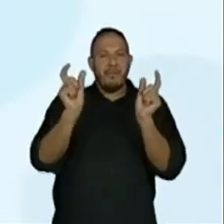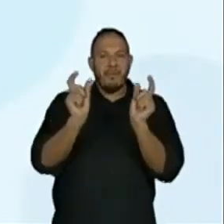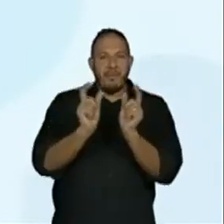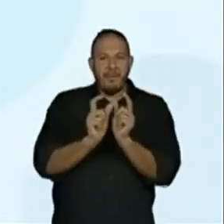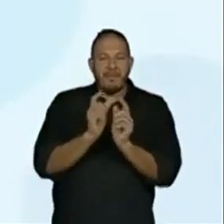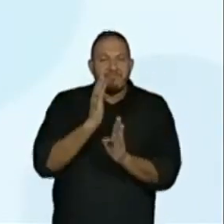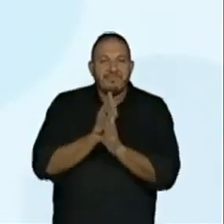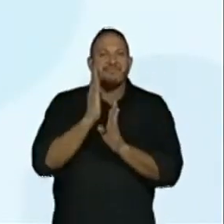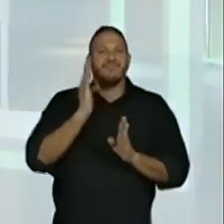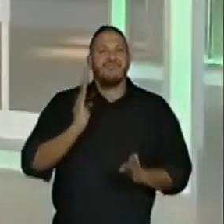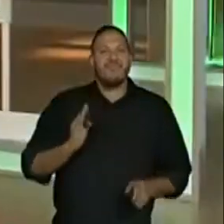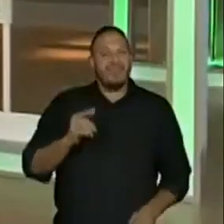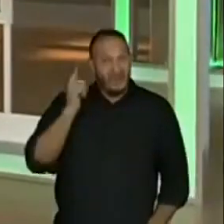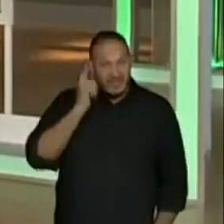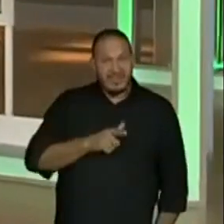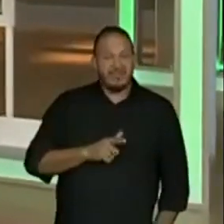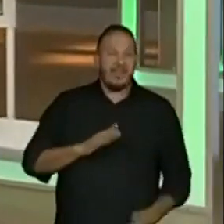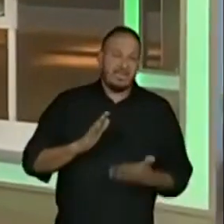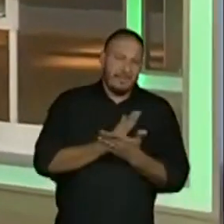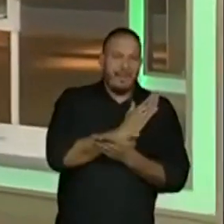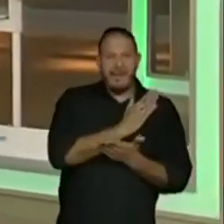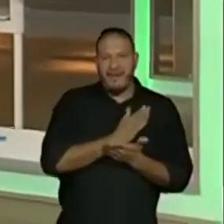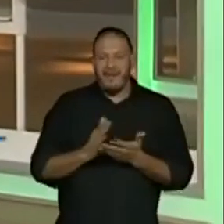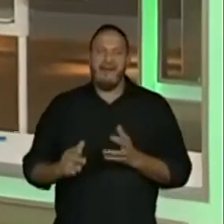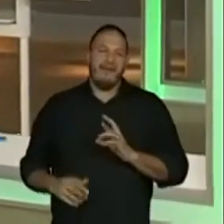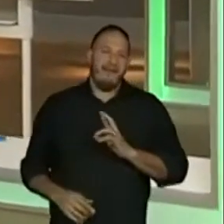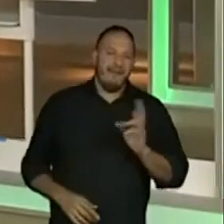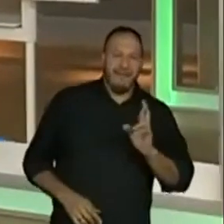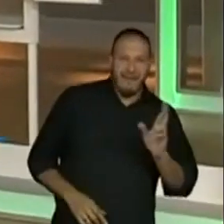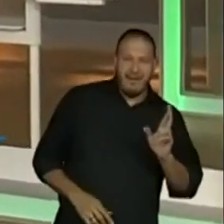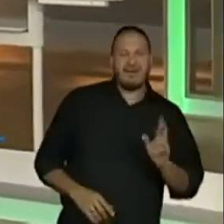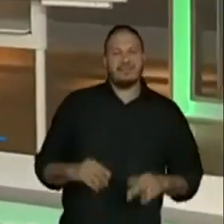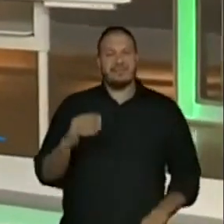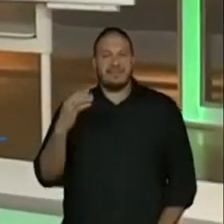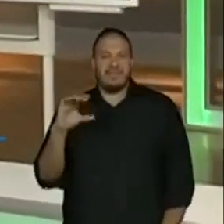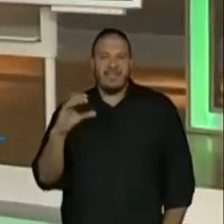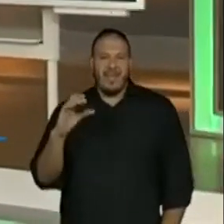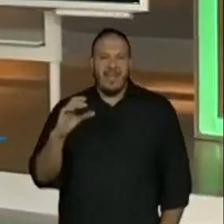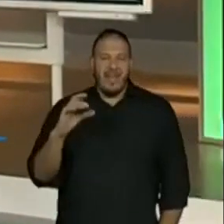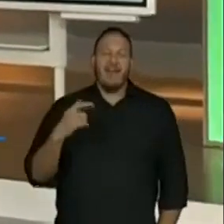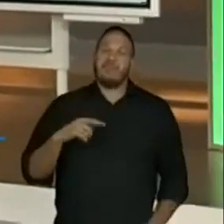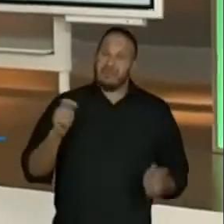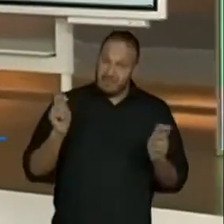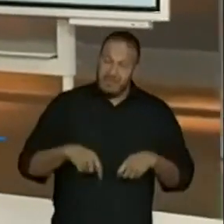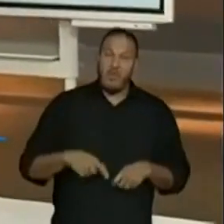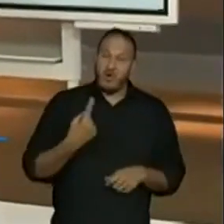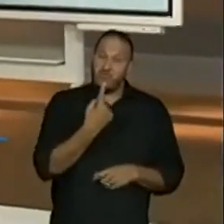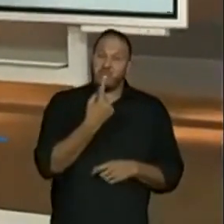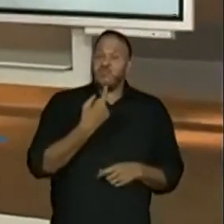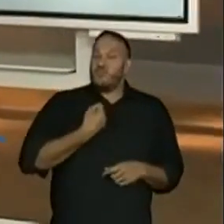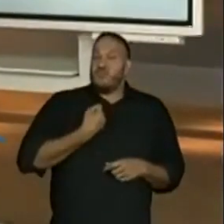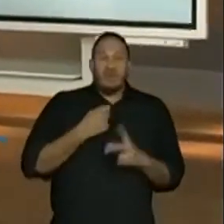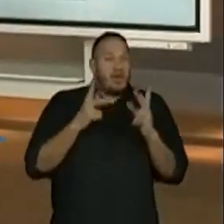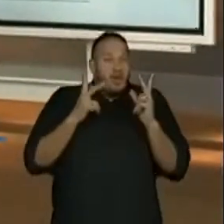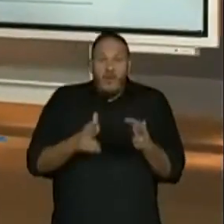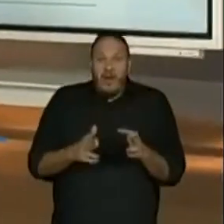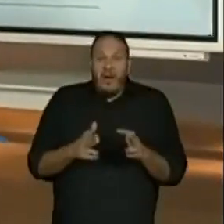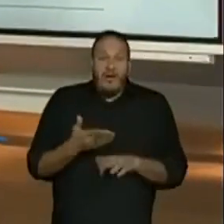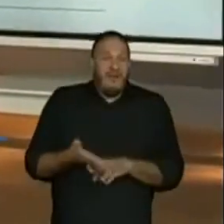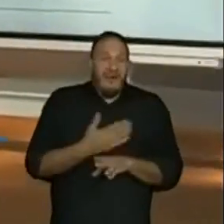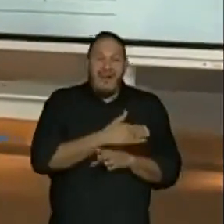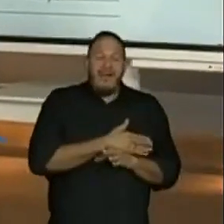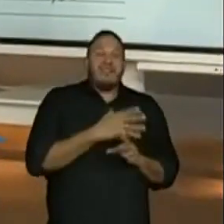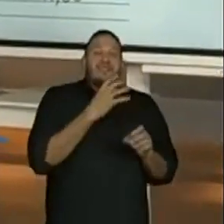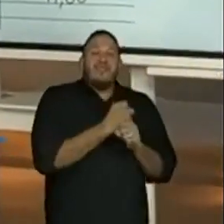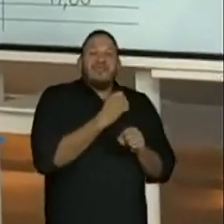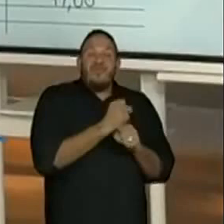reais dos centavos, não é? Então, a gente tem a composição de um valor que foi o mesmo que a gente encontrou quando a gente